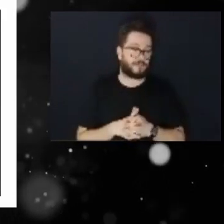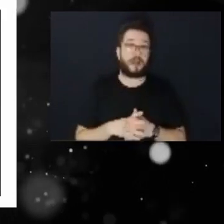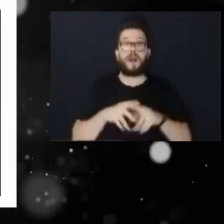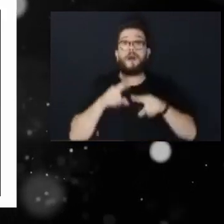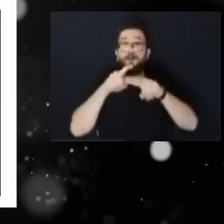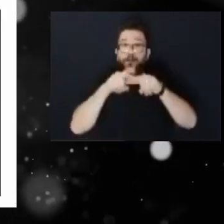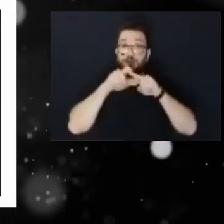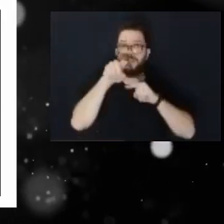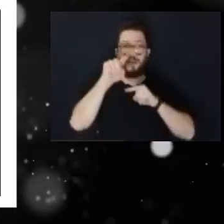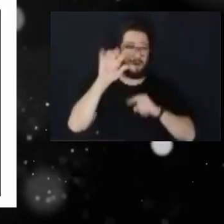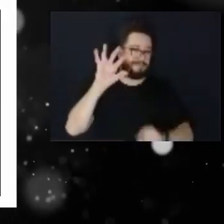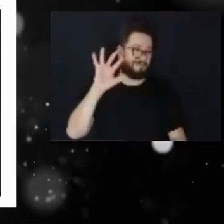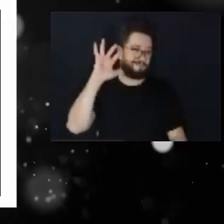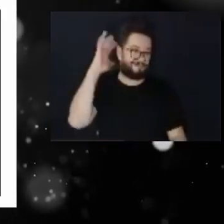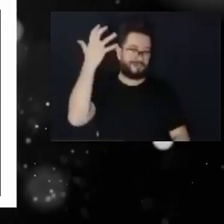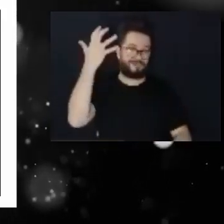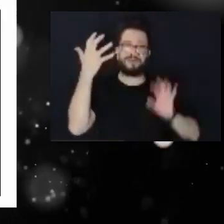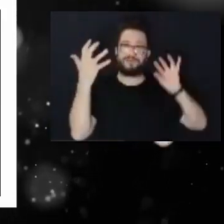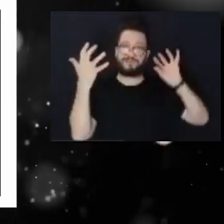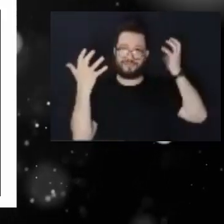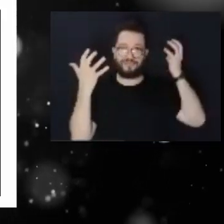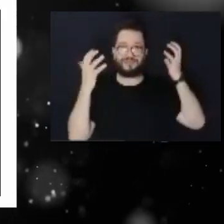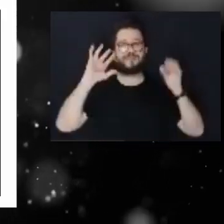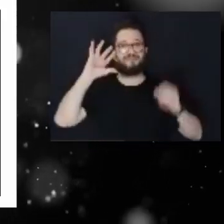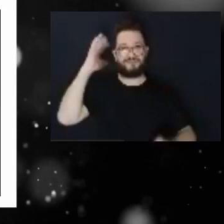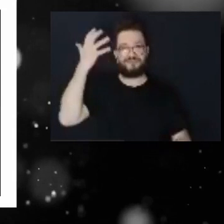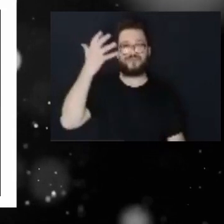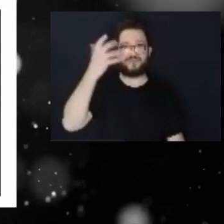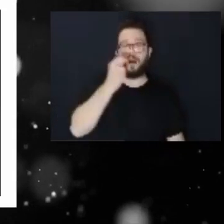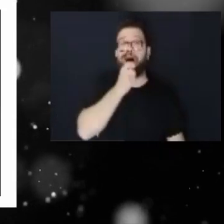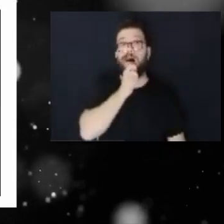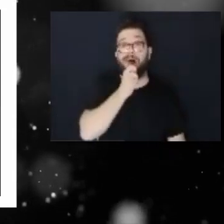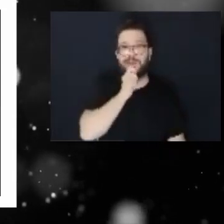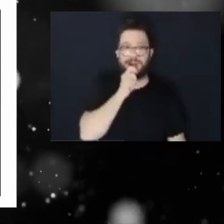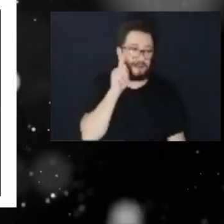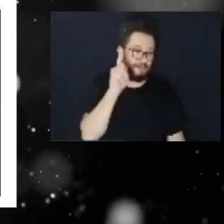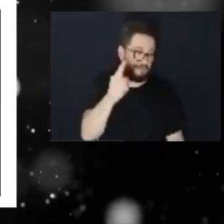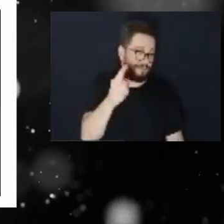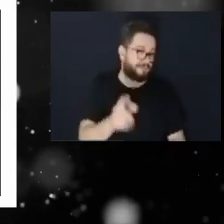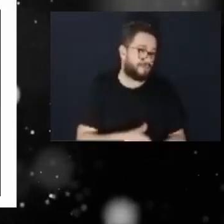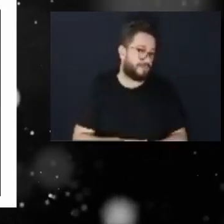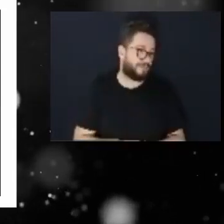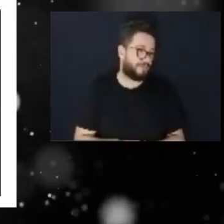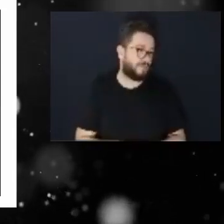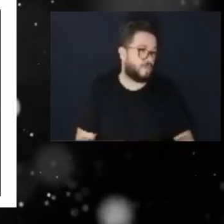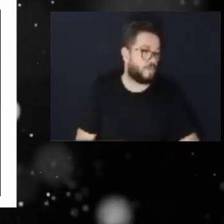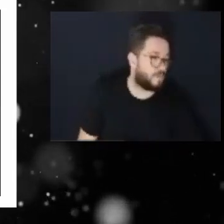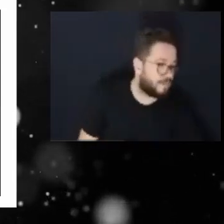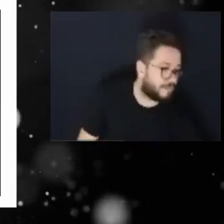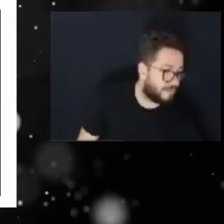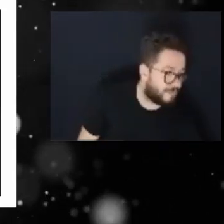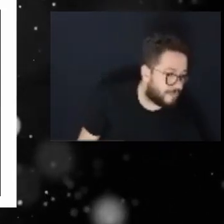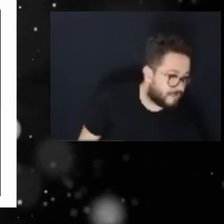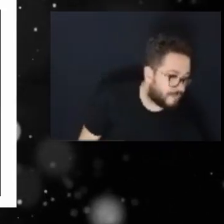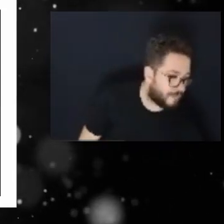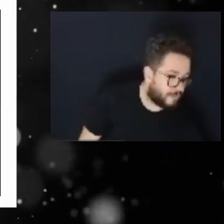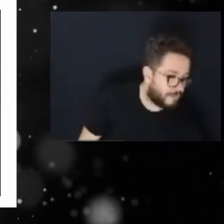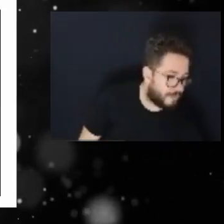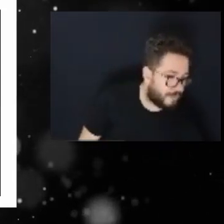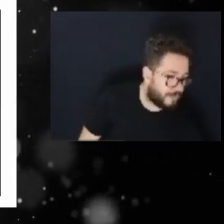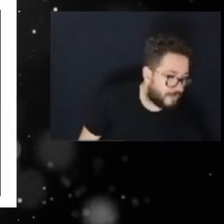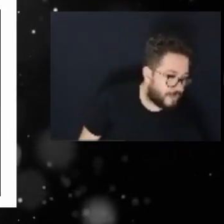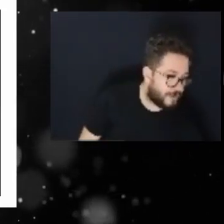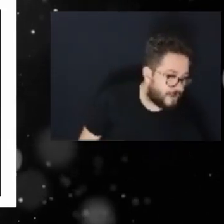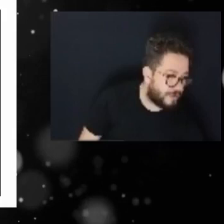modelos projetam para todos esses municípios avaliados aqui. Então, um afrouxamento de medidas restritivas, como a retomada das aulas